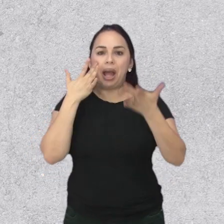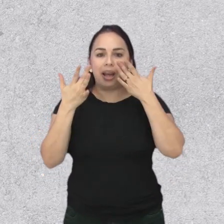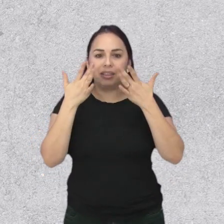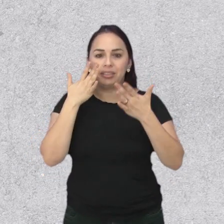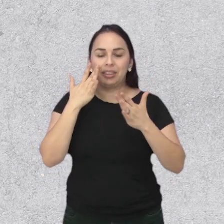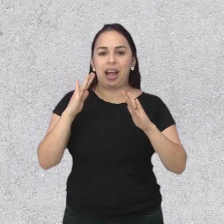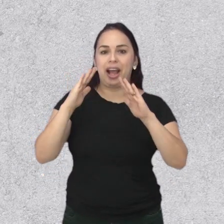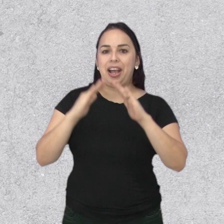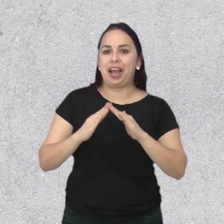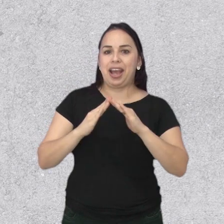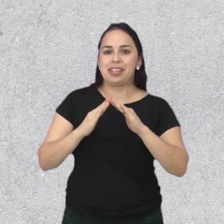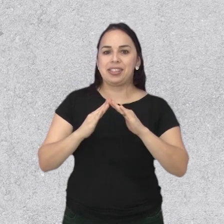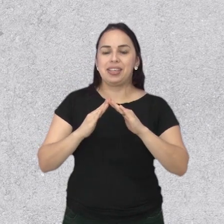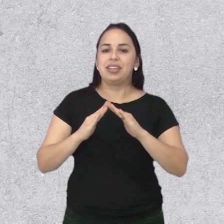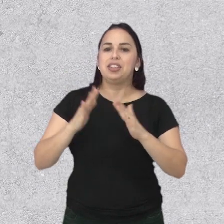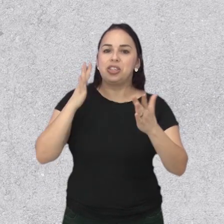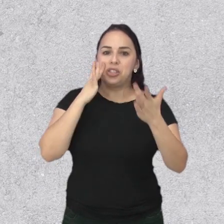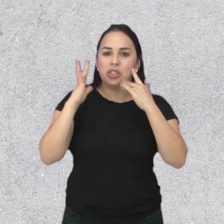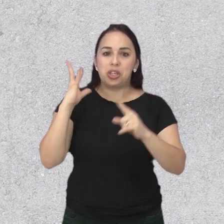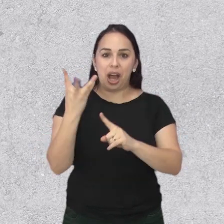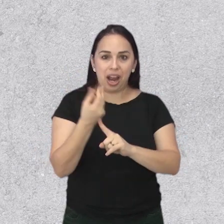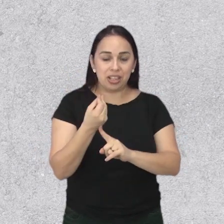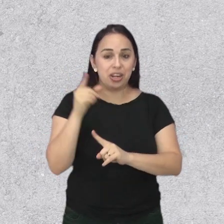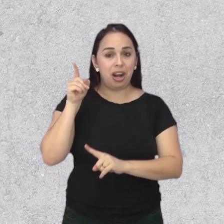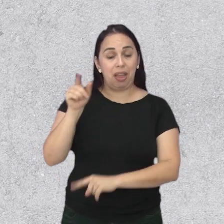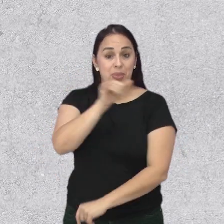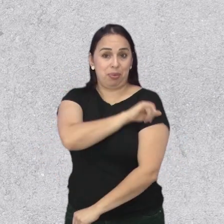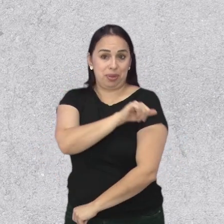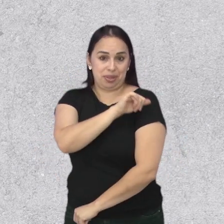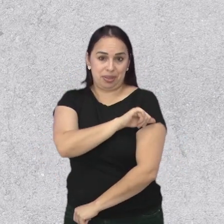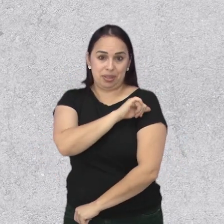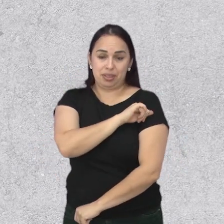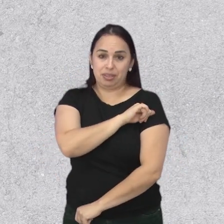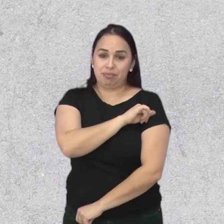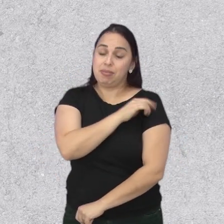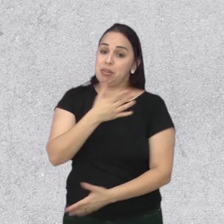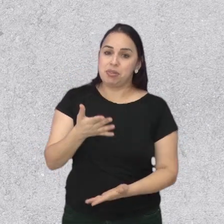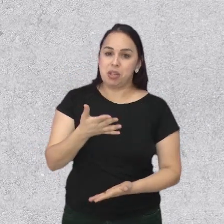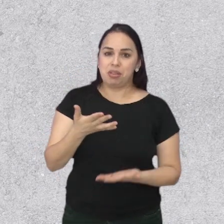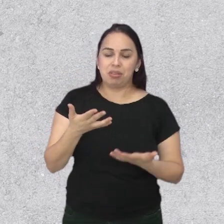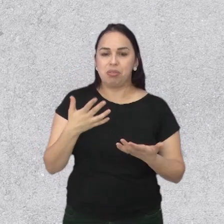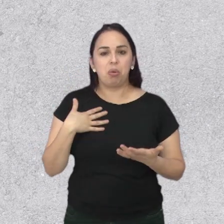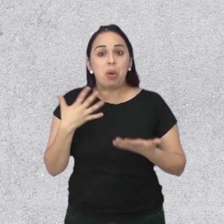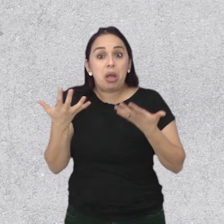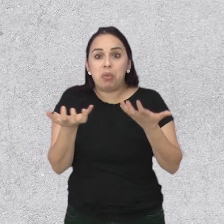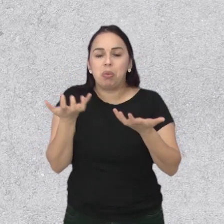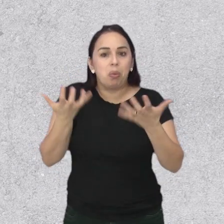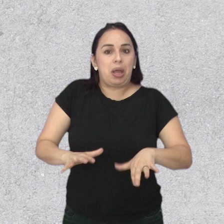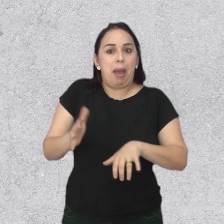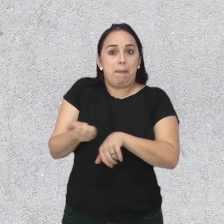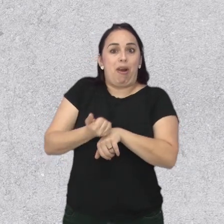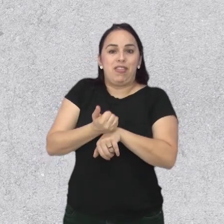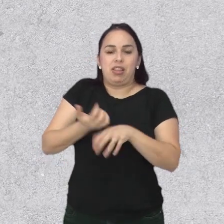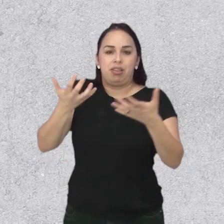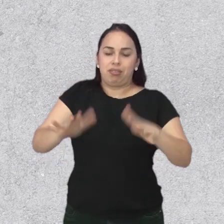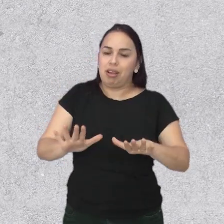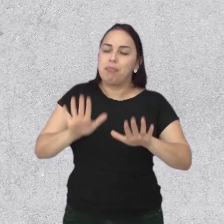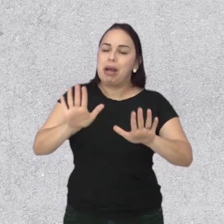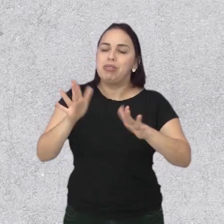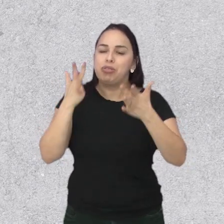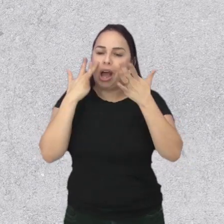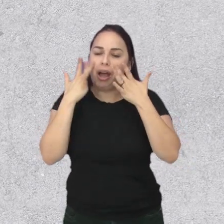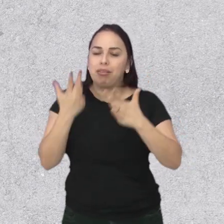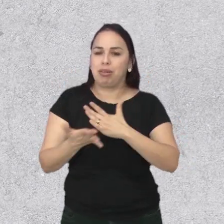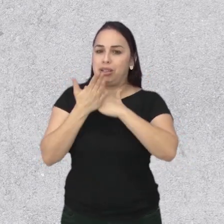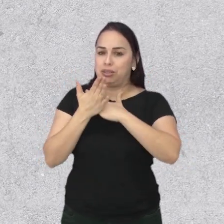CAL, a Casa das Artes de Laranjeiras, que fica no Rio de Janeiro. Mesmo para quem não pretende se profissionalizar, o teatro tem